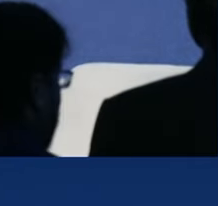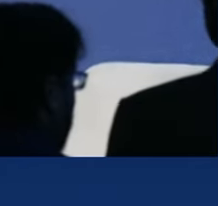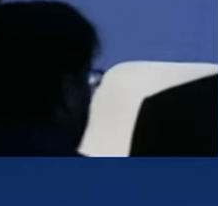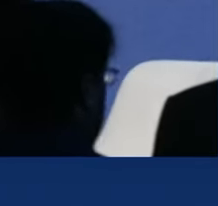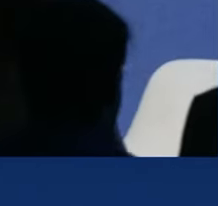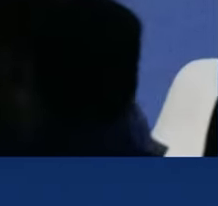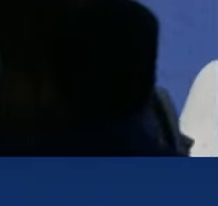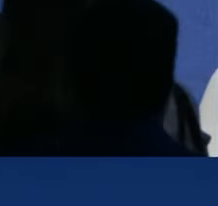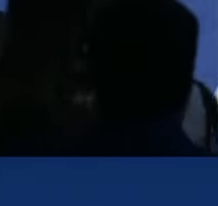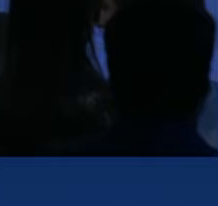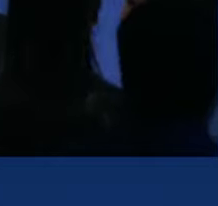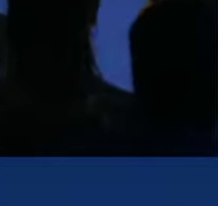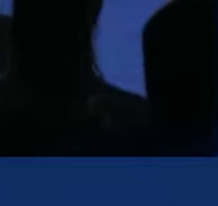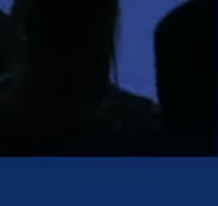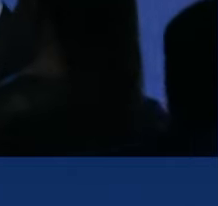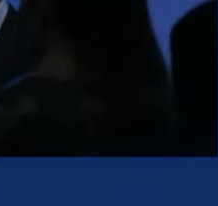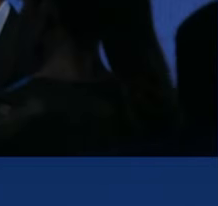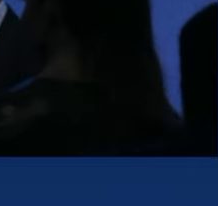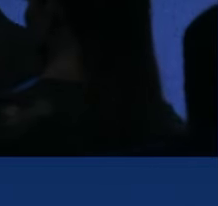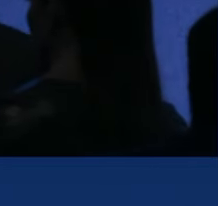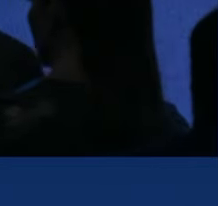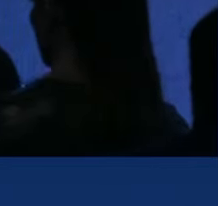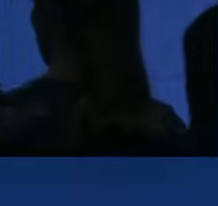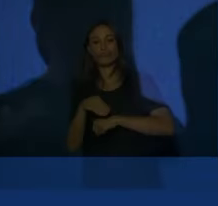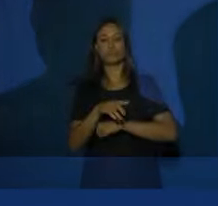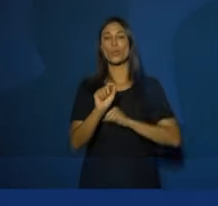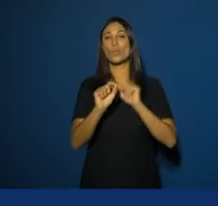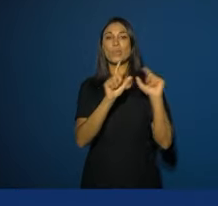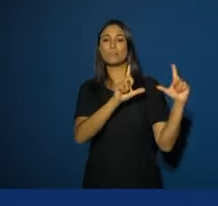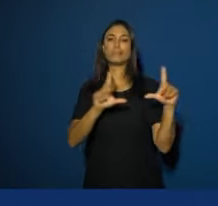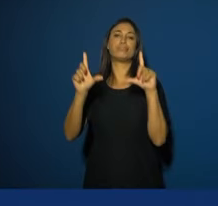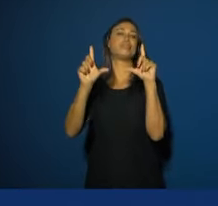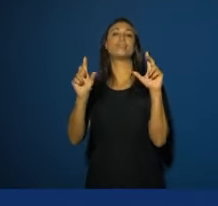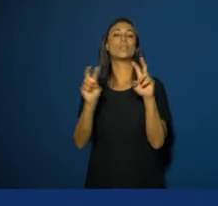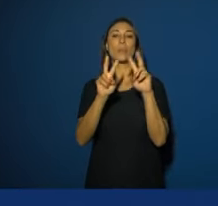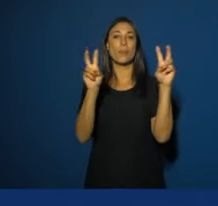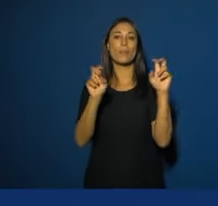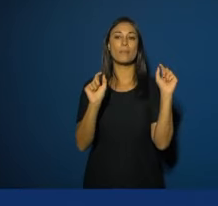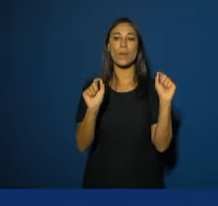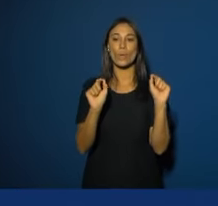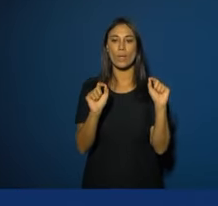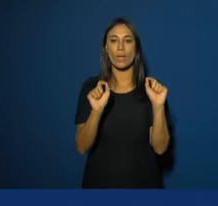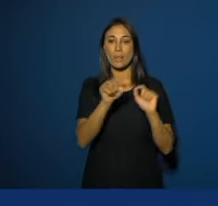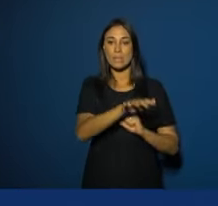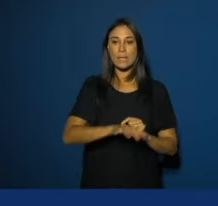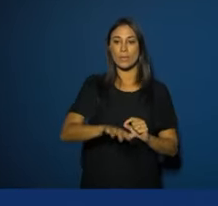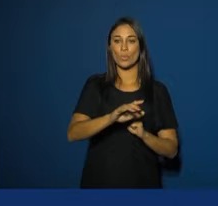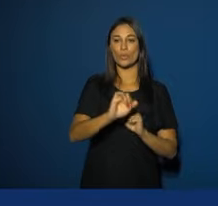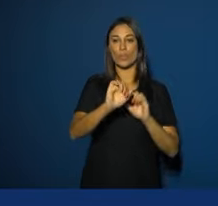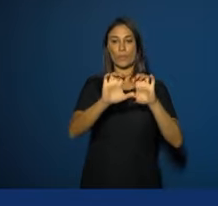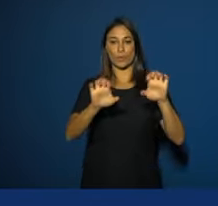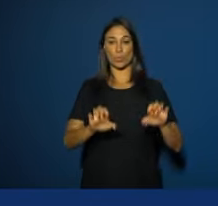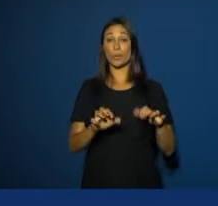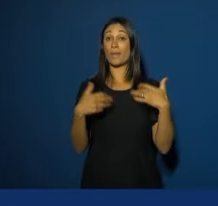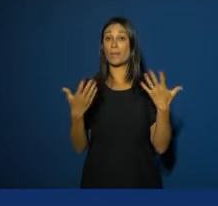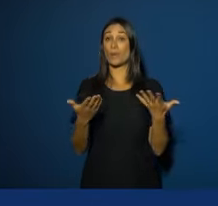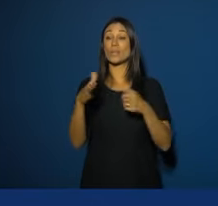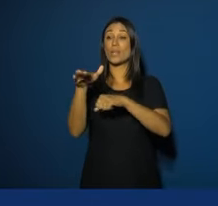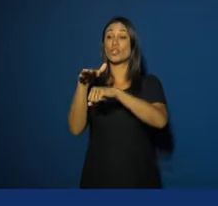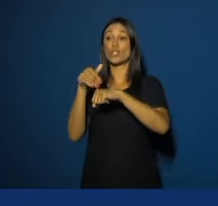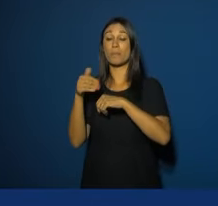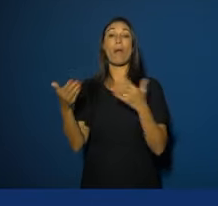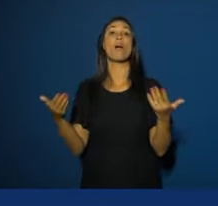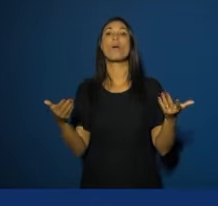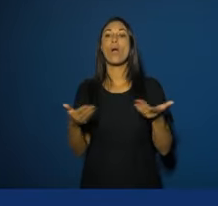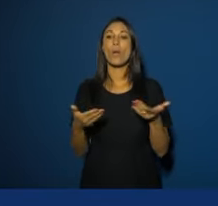marquiori e vou ter o prazer de moderar esse painel agora pra gente conversar um pouquinho sobre o setor de infraestrutura então para isso gostaria de chamar o